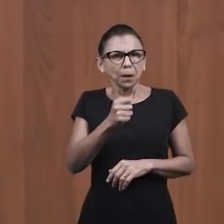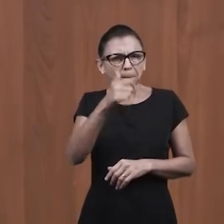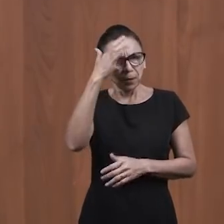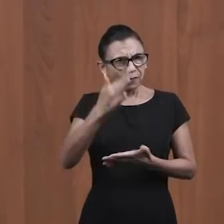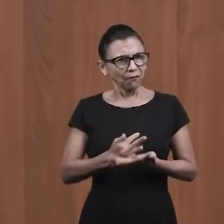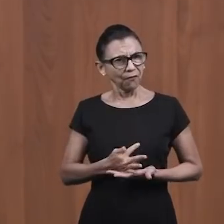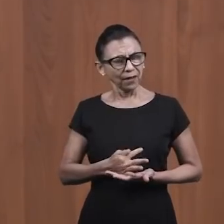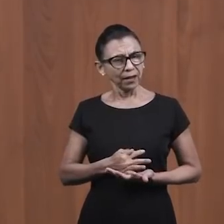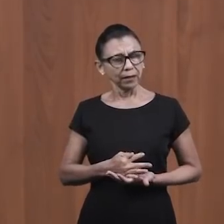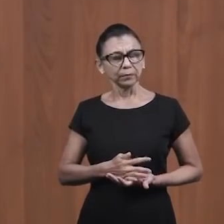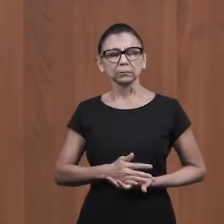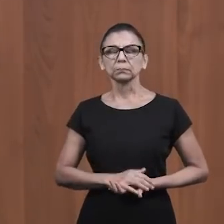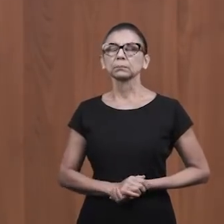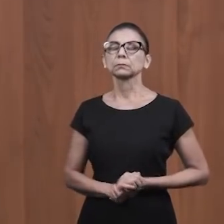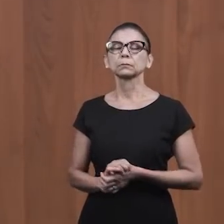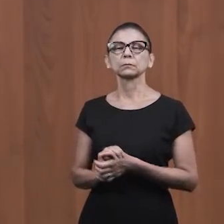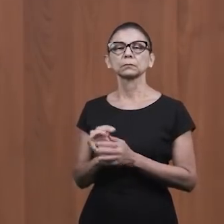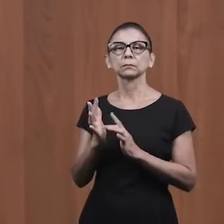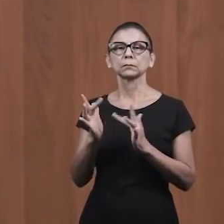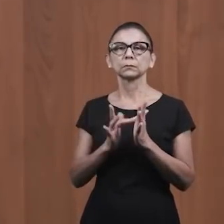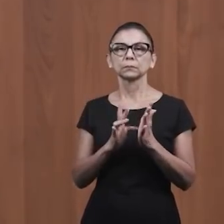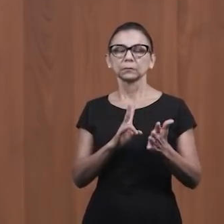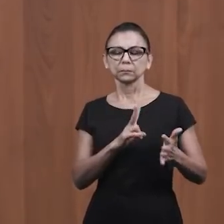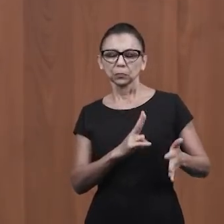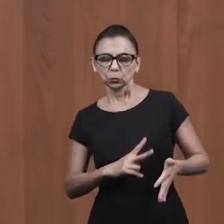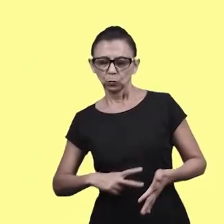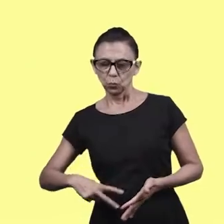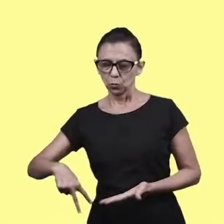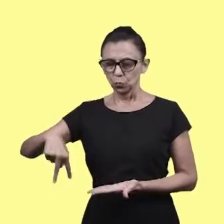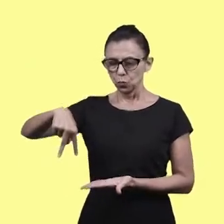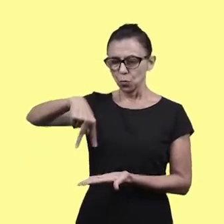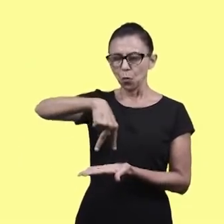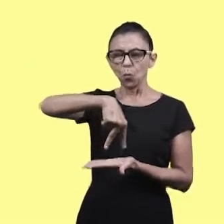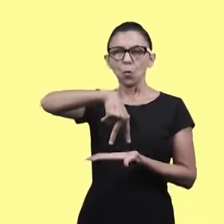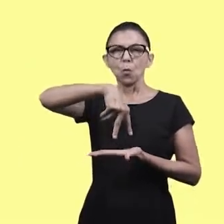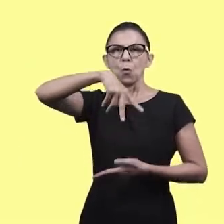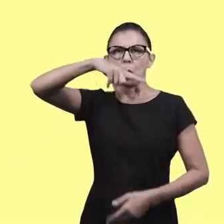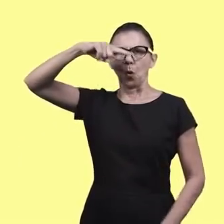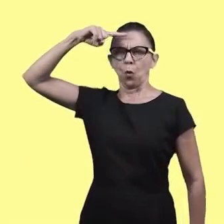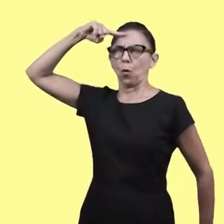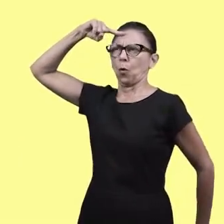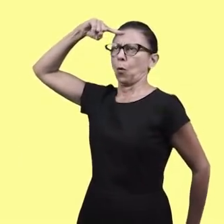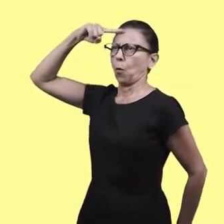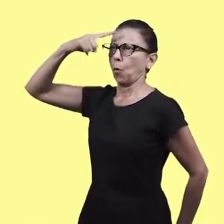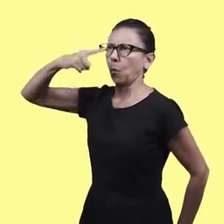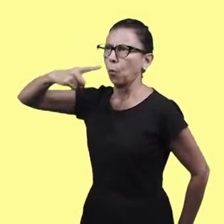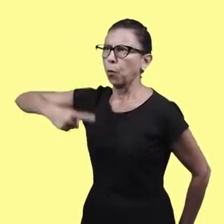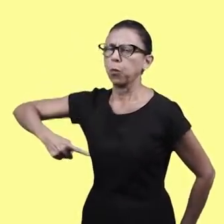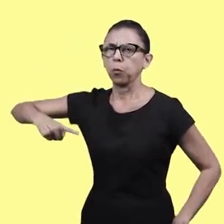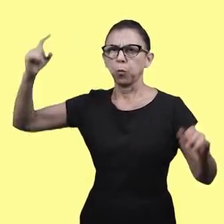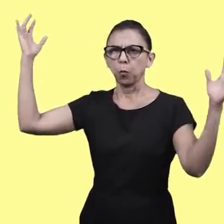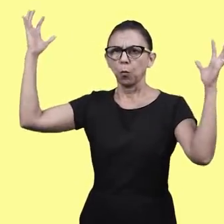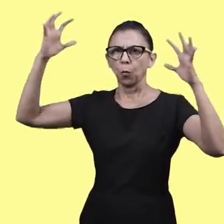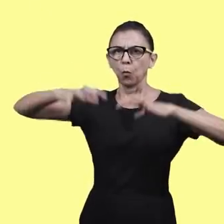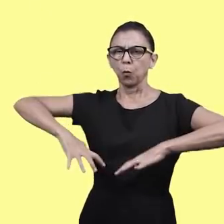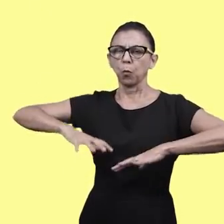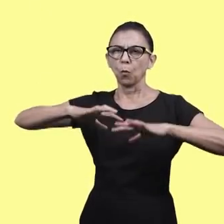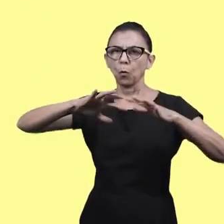Deus! Correram até ele e clamaram: Senhor, salva-nos, porque perecemos, ou seja, vamos